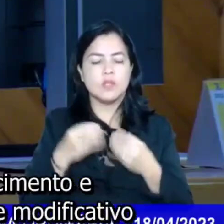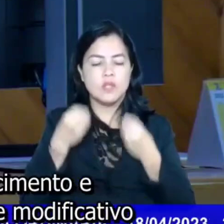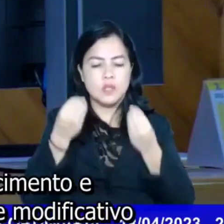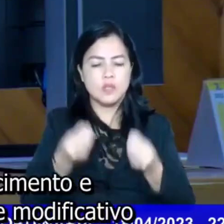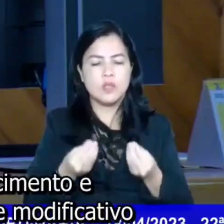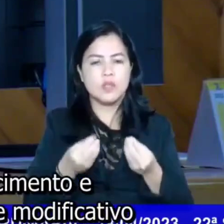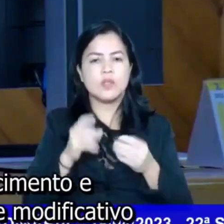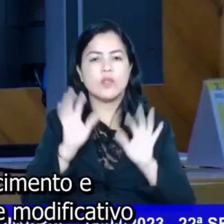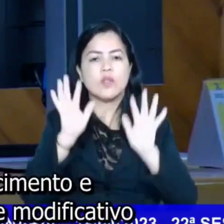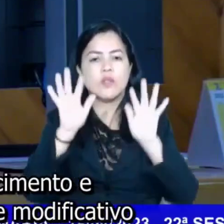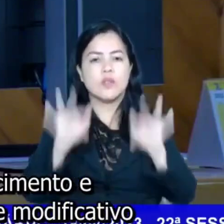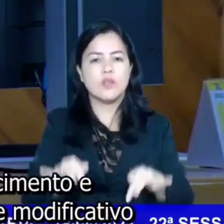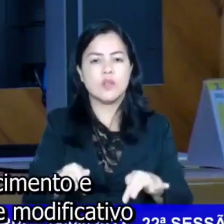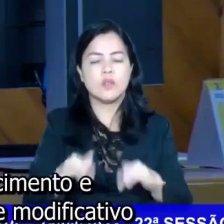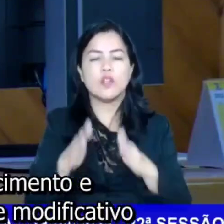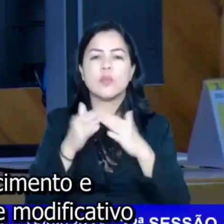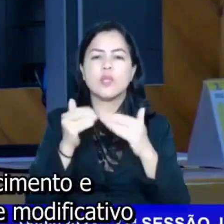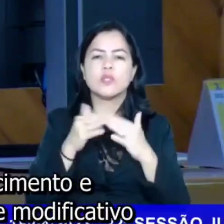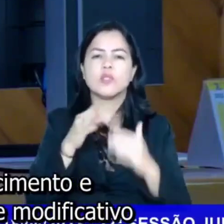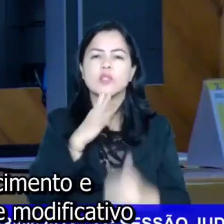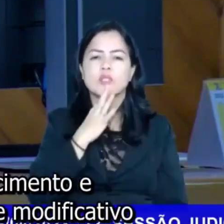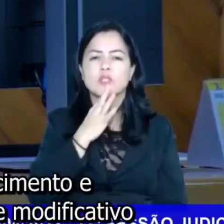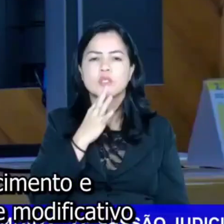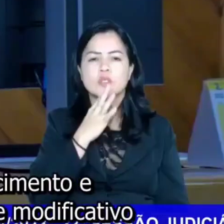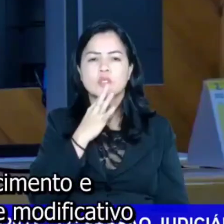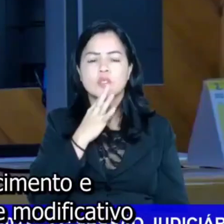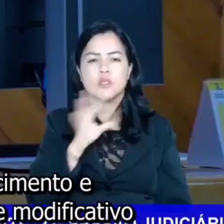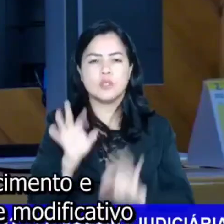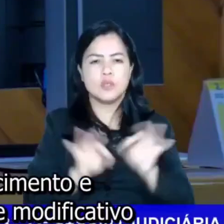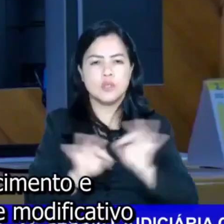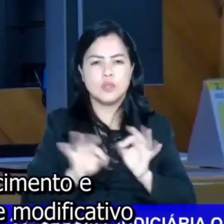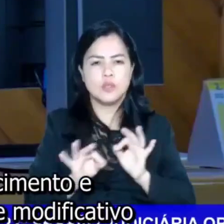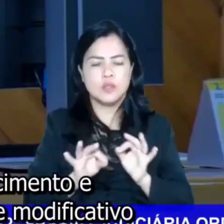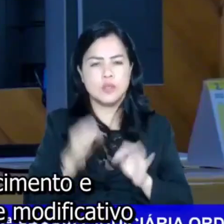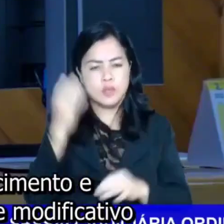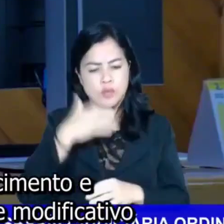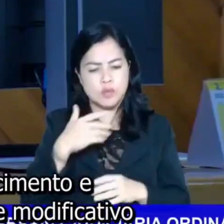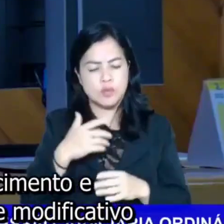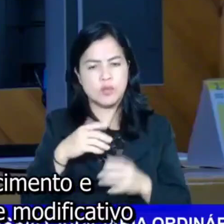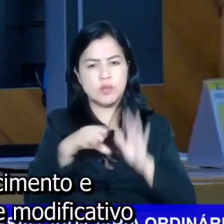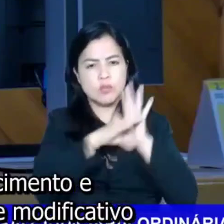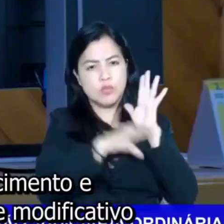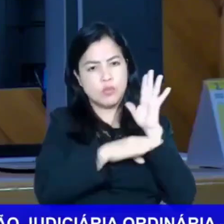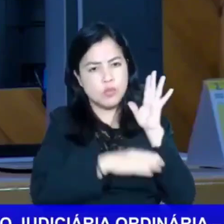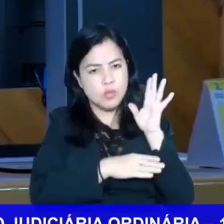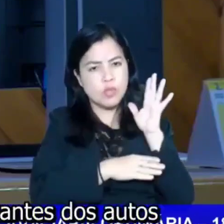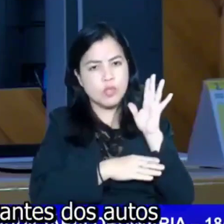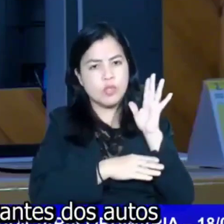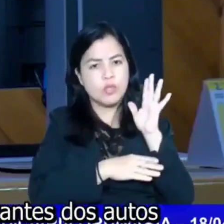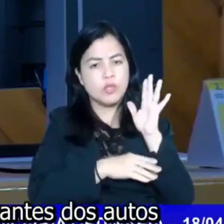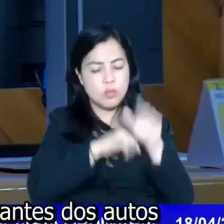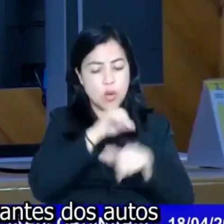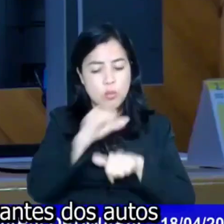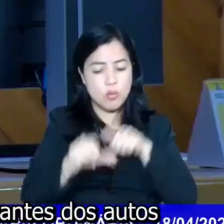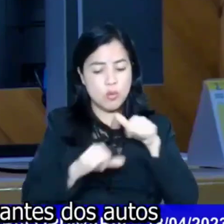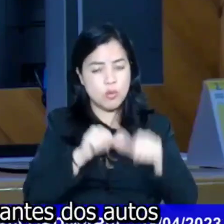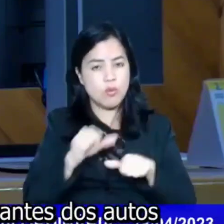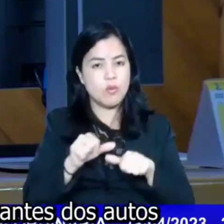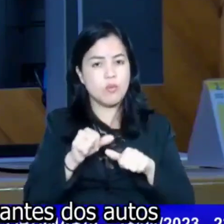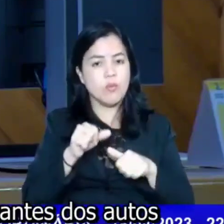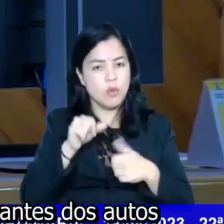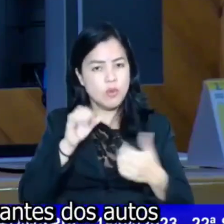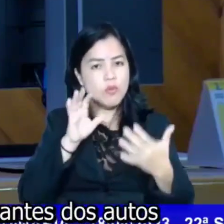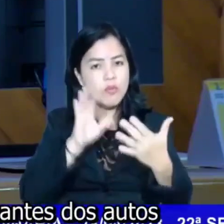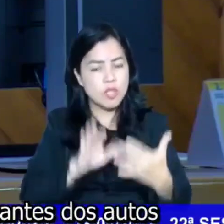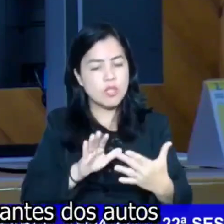benefício e, ao final, pediu conhecimento e provimento dos embargos em caráter integrativo e modificativo para,